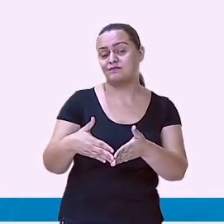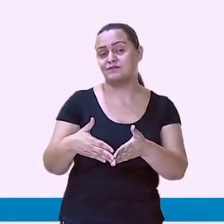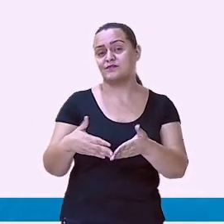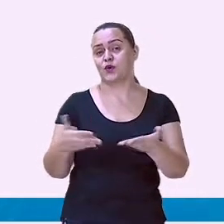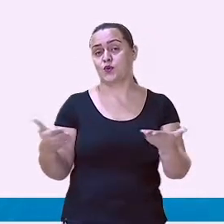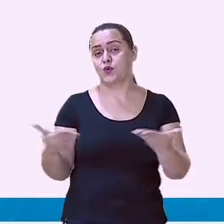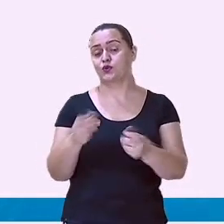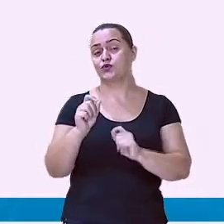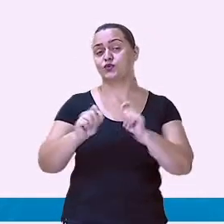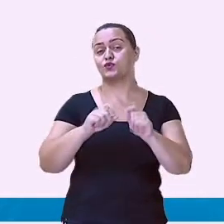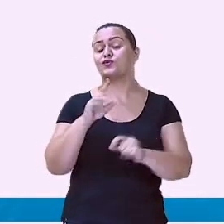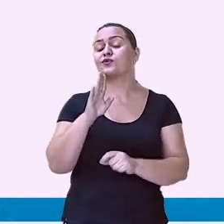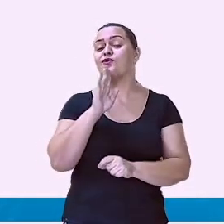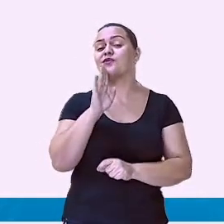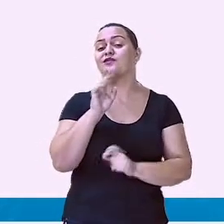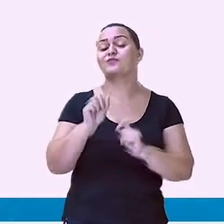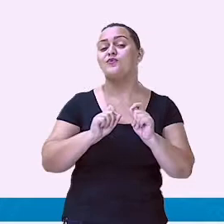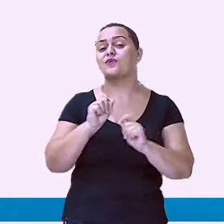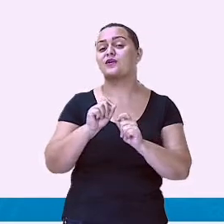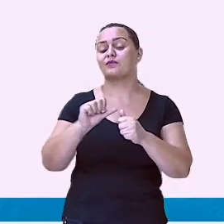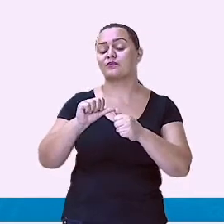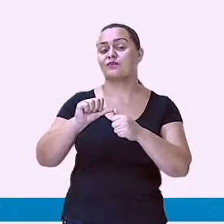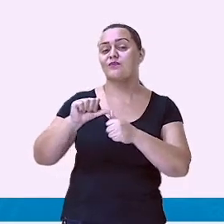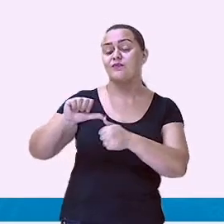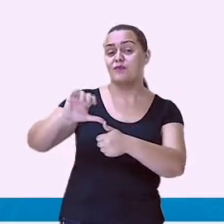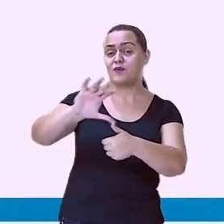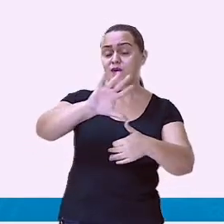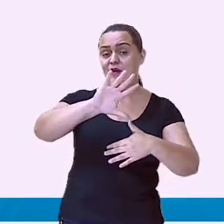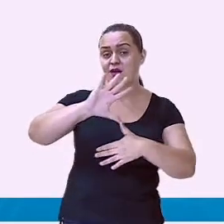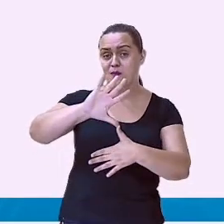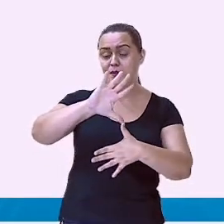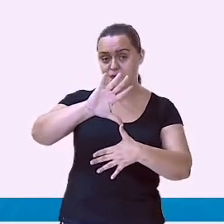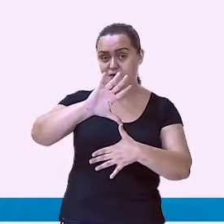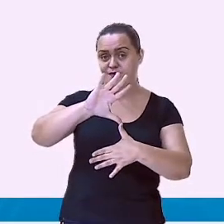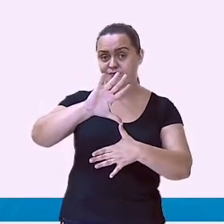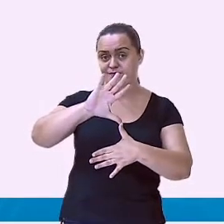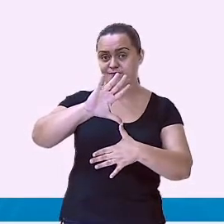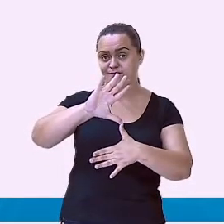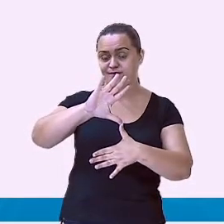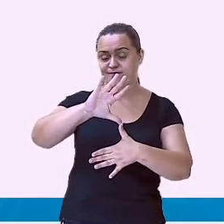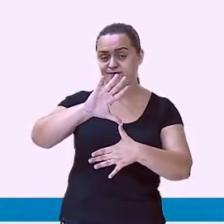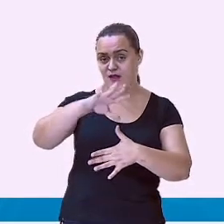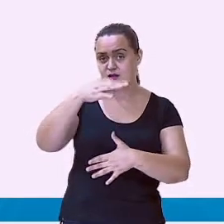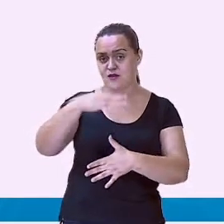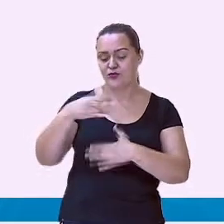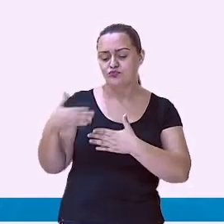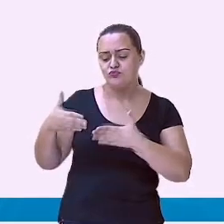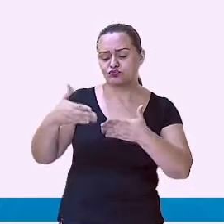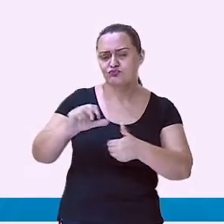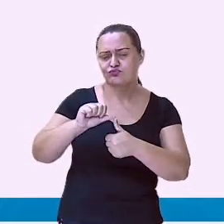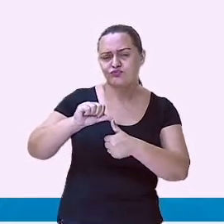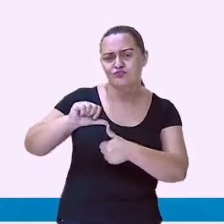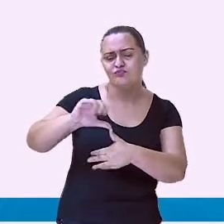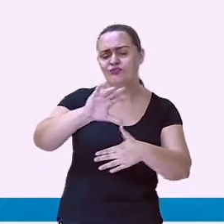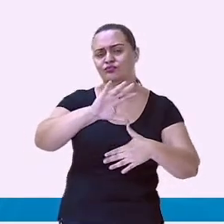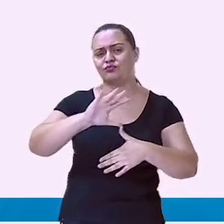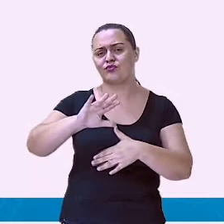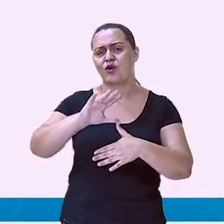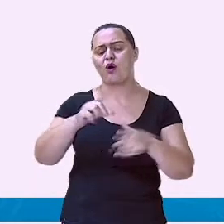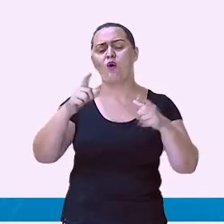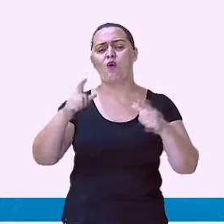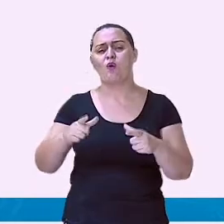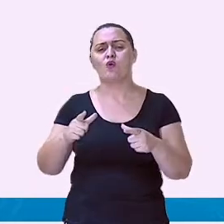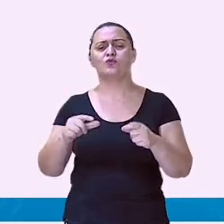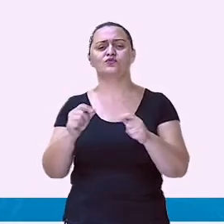de América, continente americano, tá? Onde estabeleceram tratados